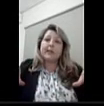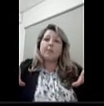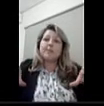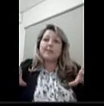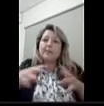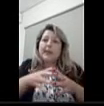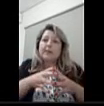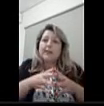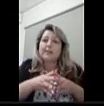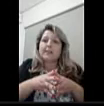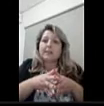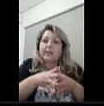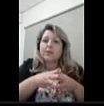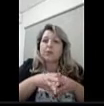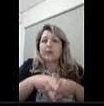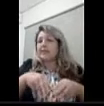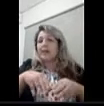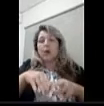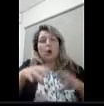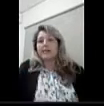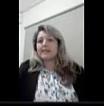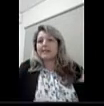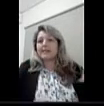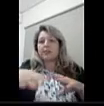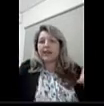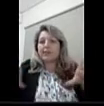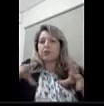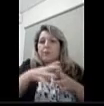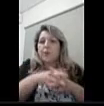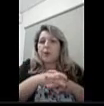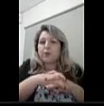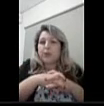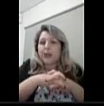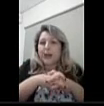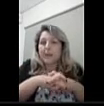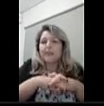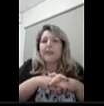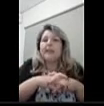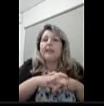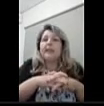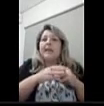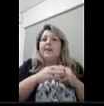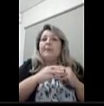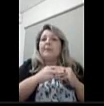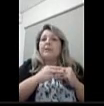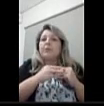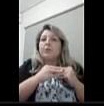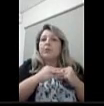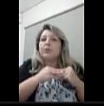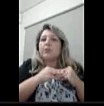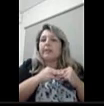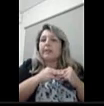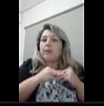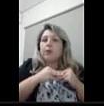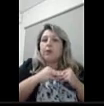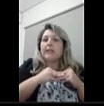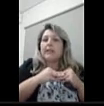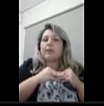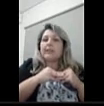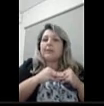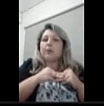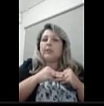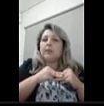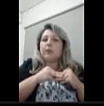ele tenha um bom desempenho nessas avaliações ou nas atividades de um modo geral. Permitir o uso de gravador,